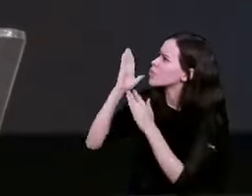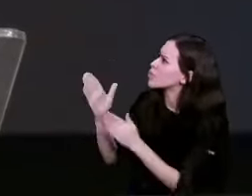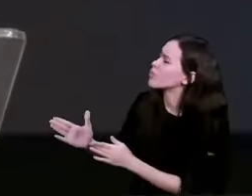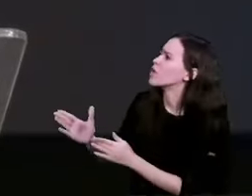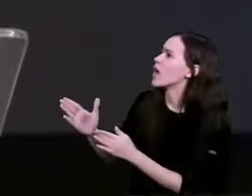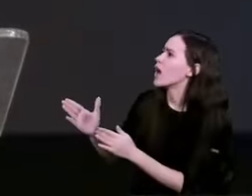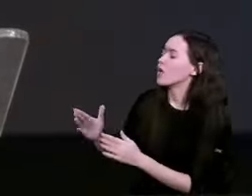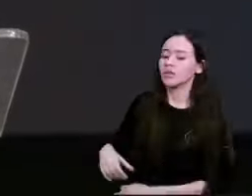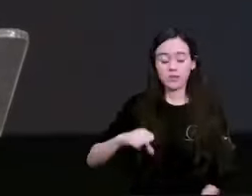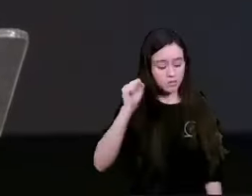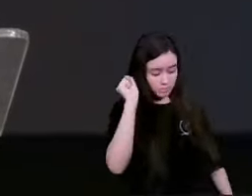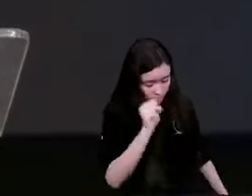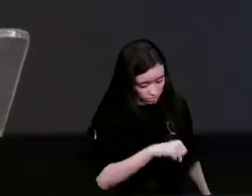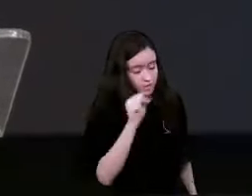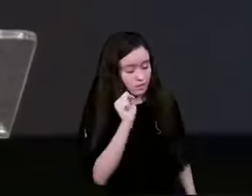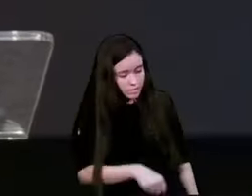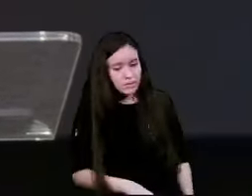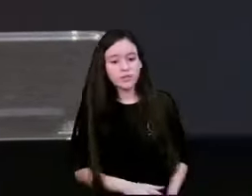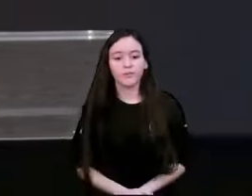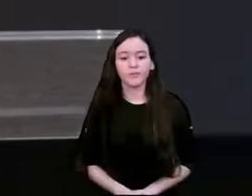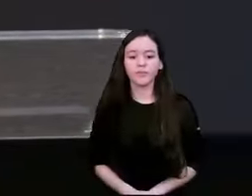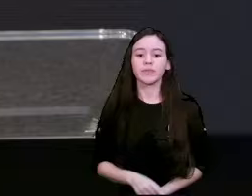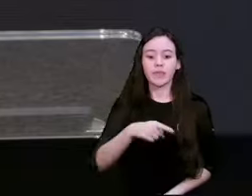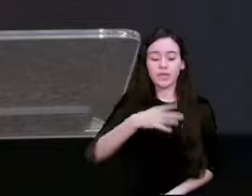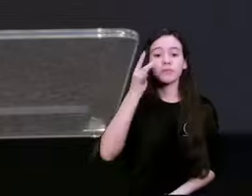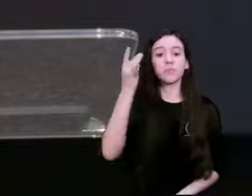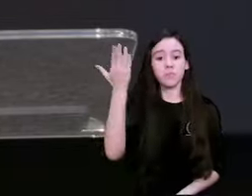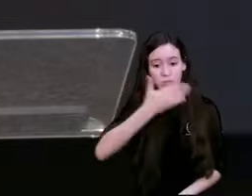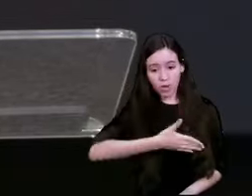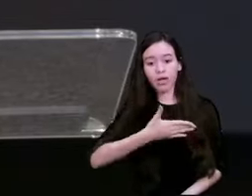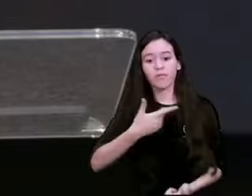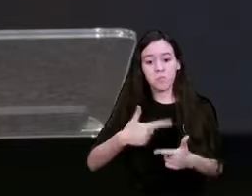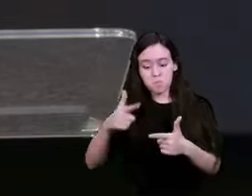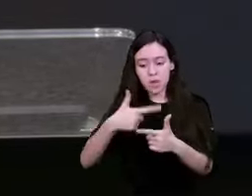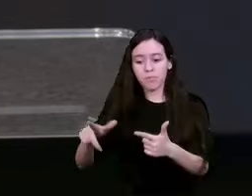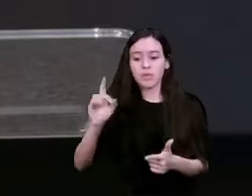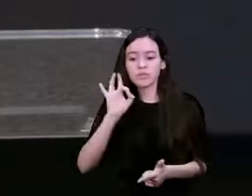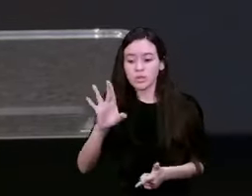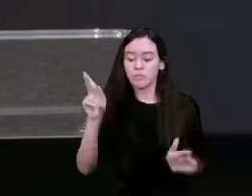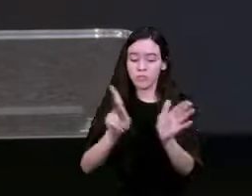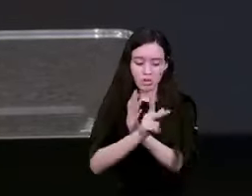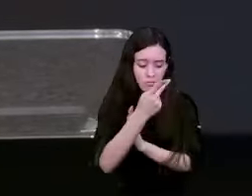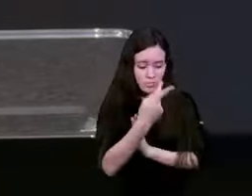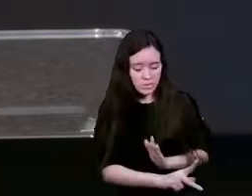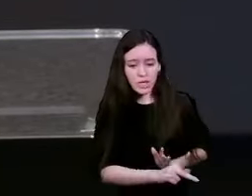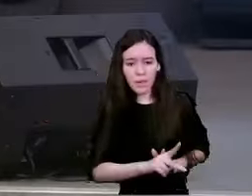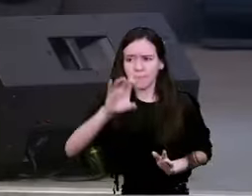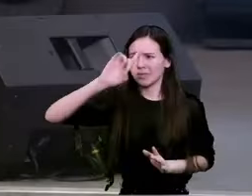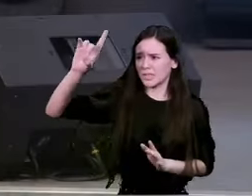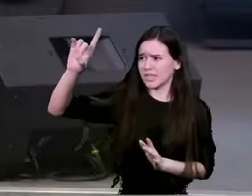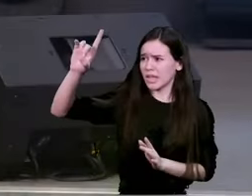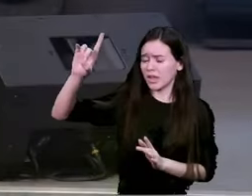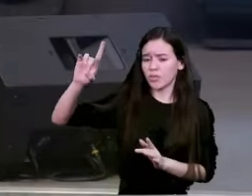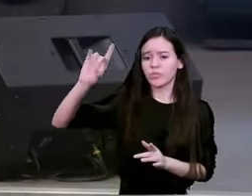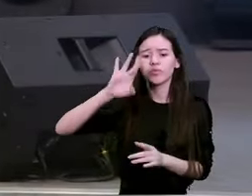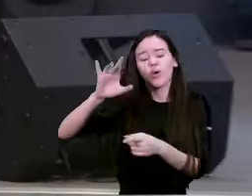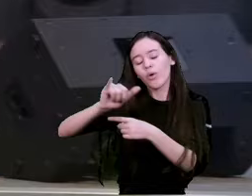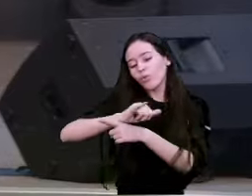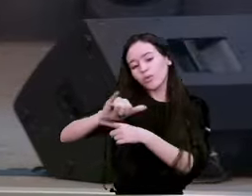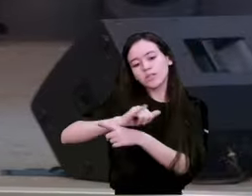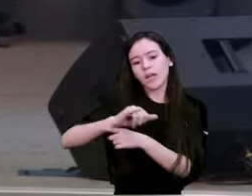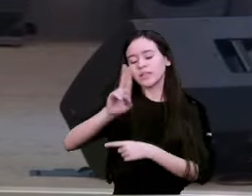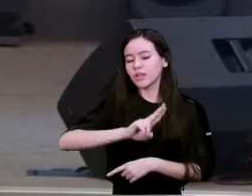casa? Deus disse: vou. Essa prova é um problema só para você, para Deus é um instrumento que Deus